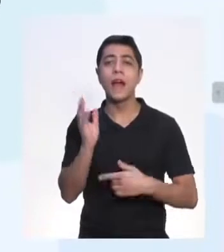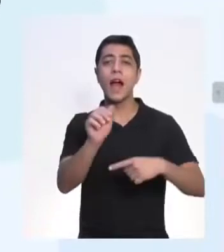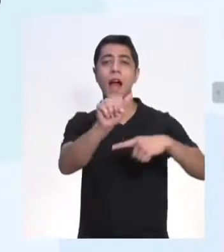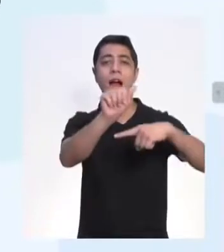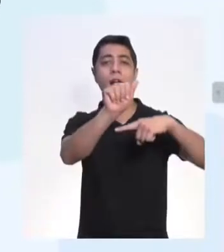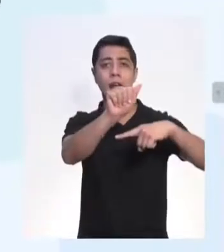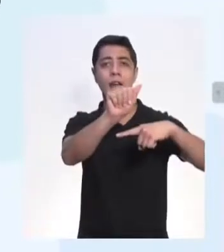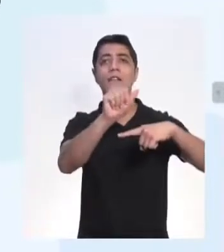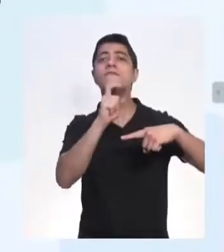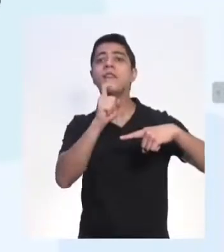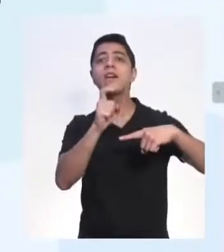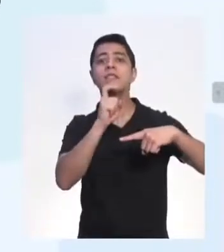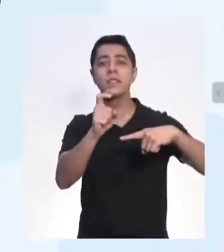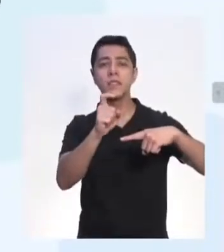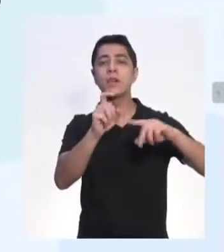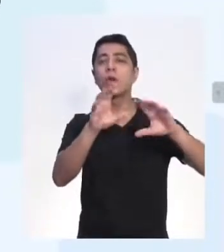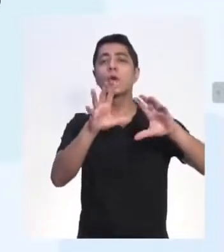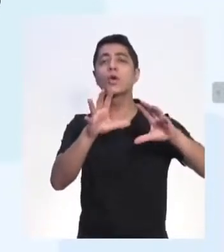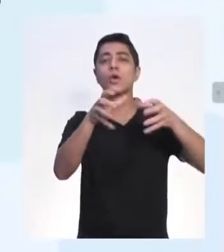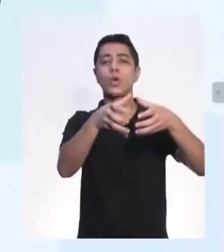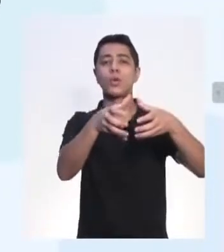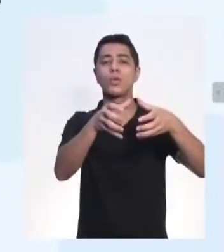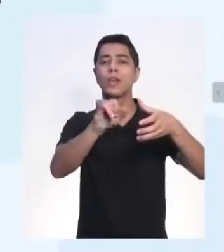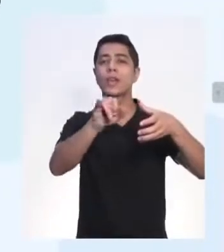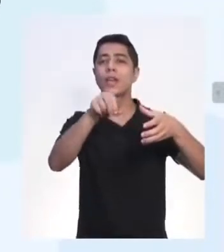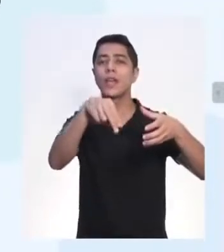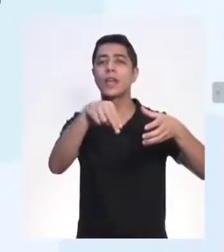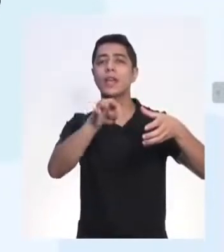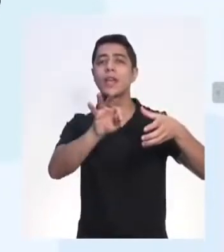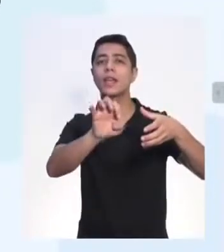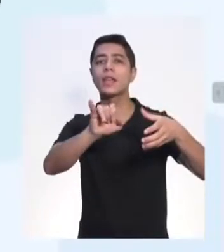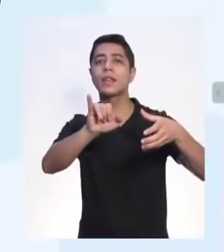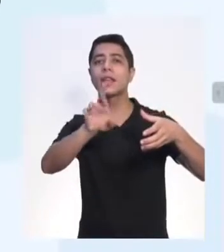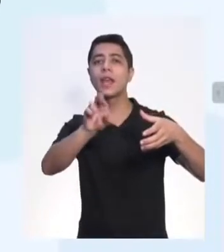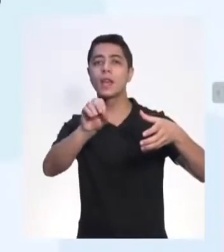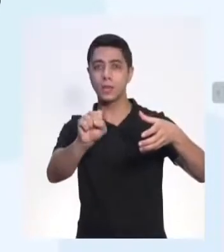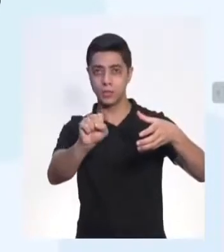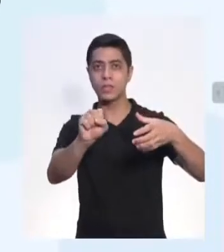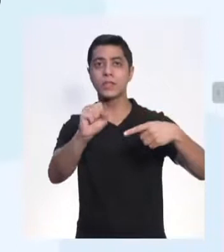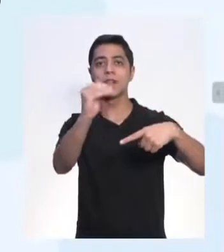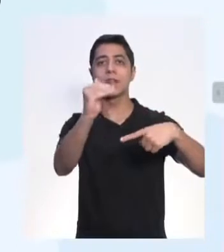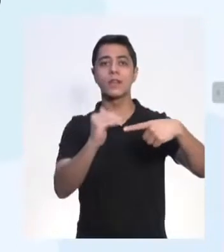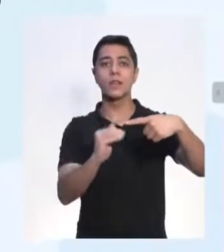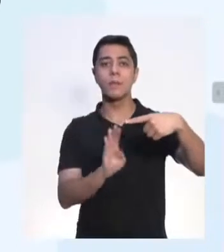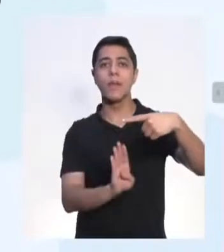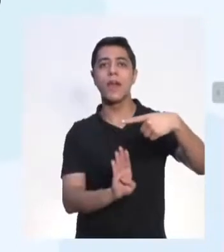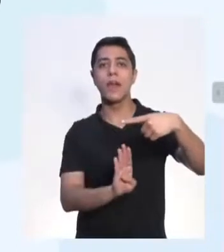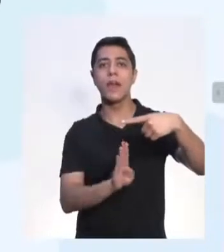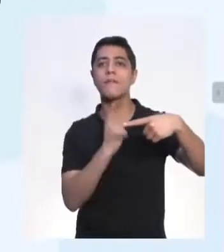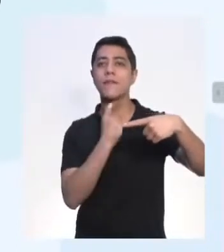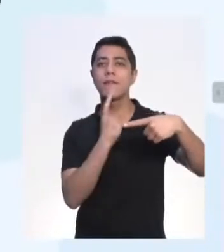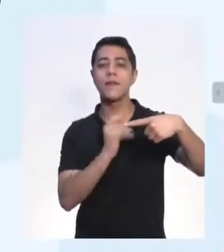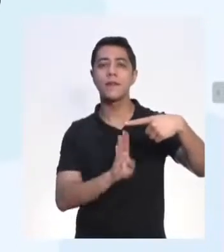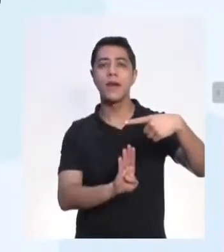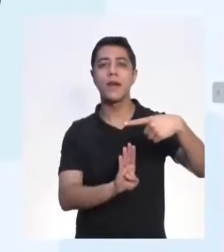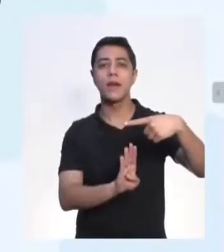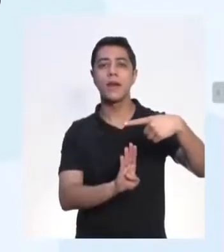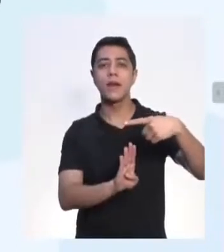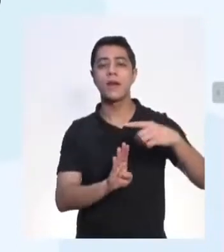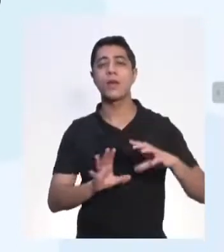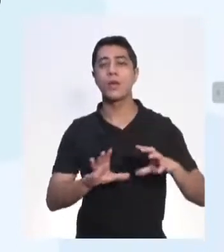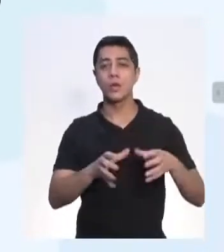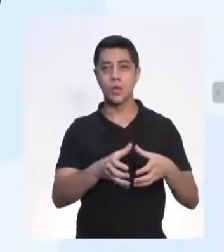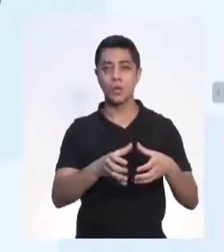o A pertence ao conjunto dos números inteiros e o B pertence ao conjunto dos números inteiros sem